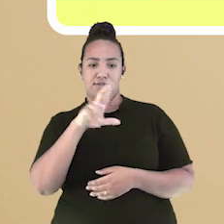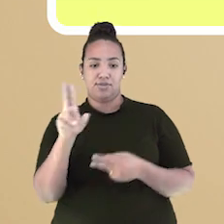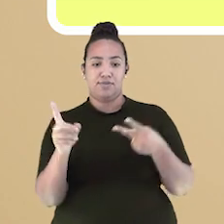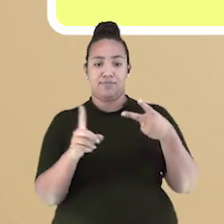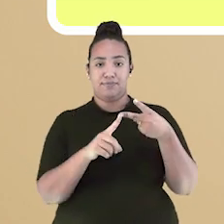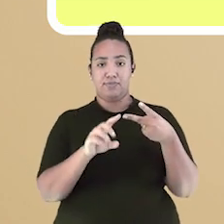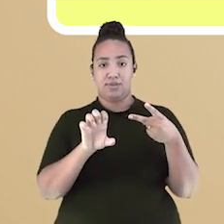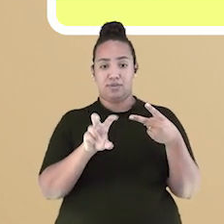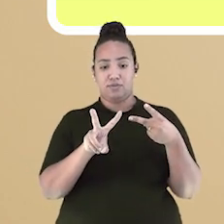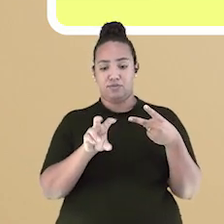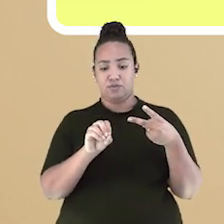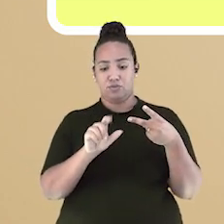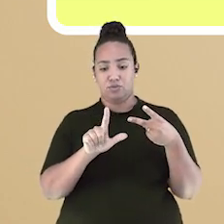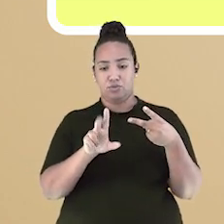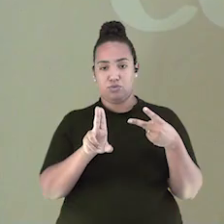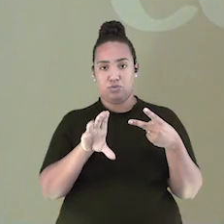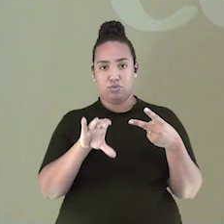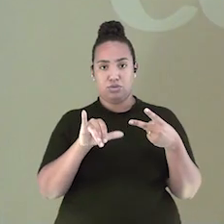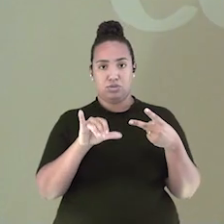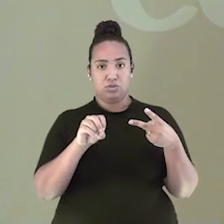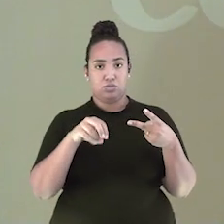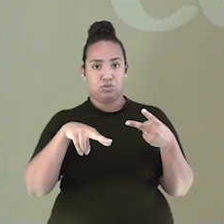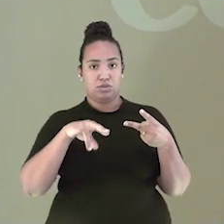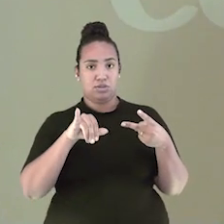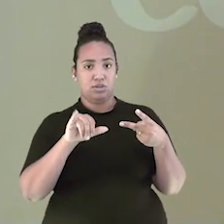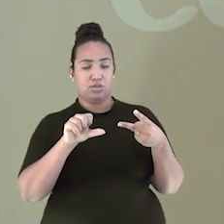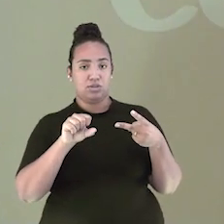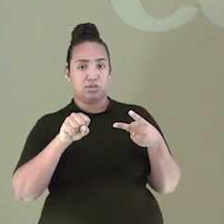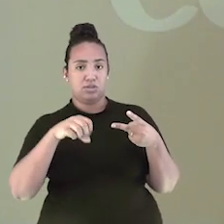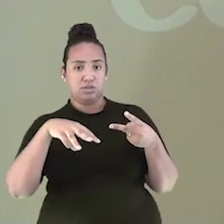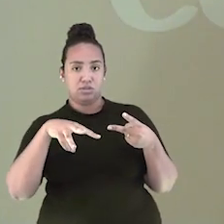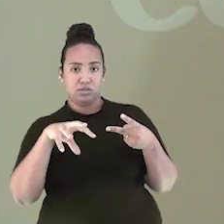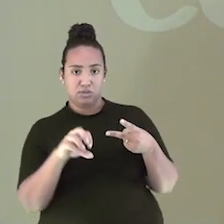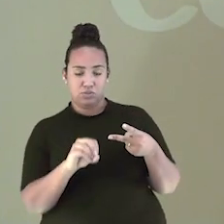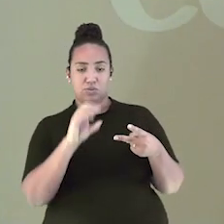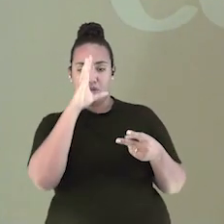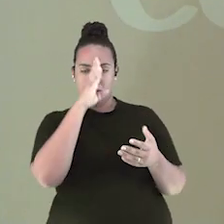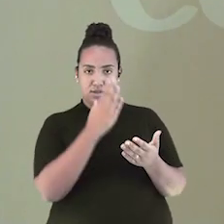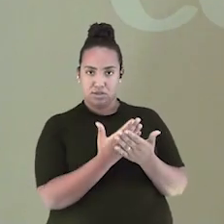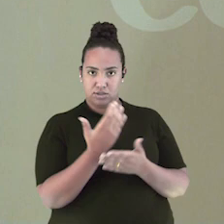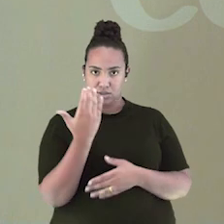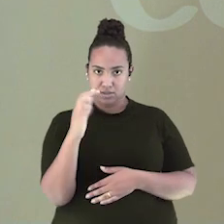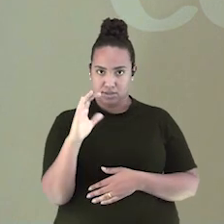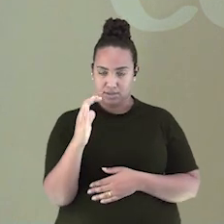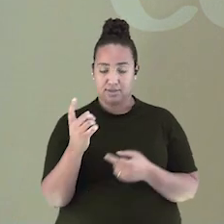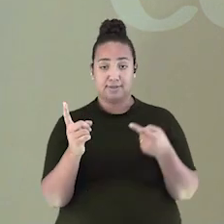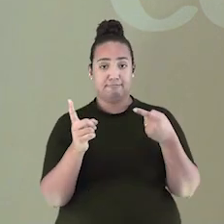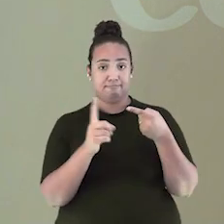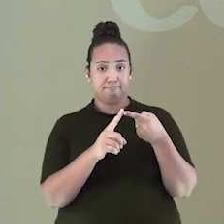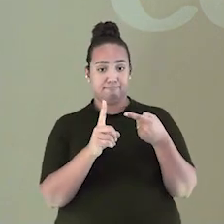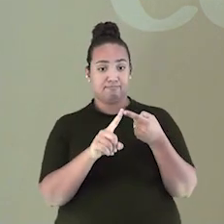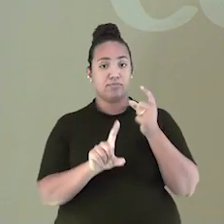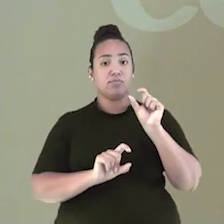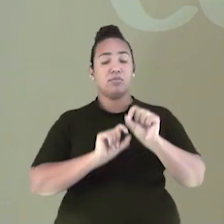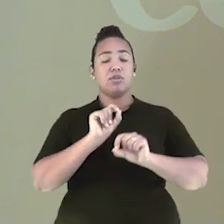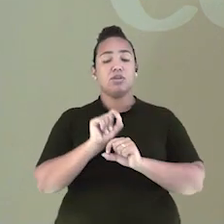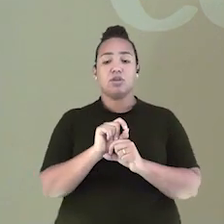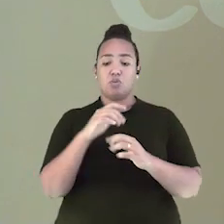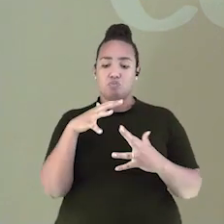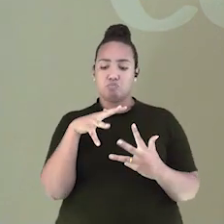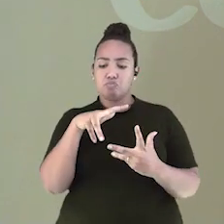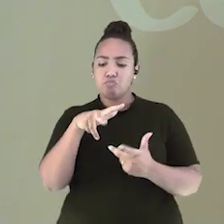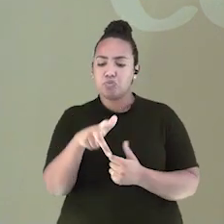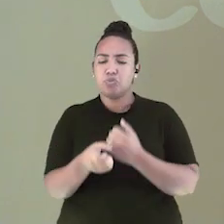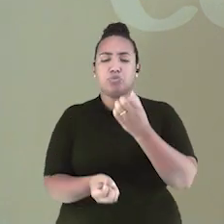está ligado à ciência. O criacionismo é uma forma de explicação sobre a origem do mundo, onde busca se